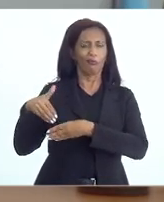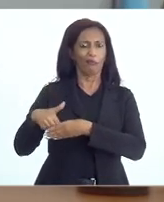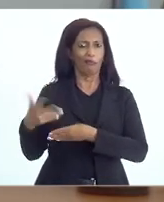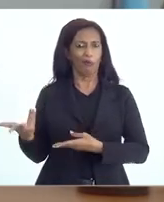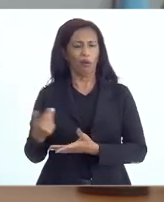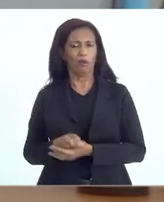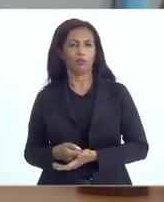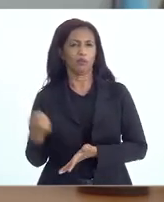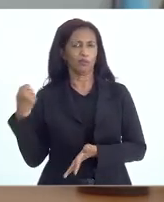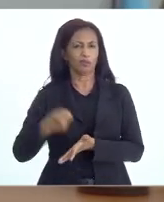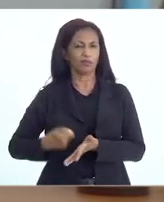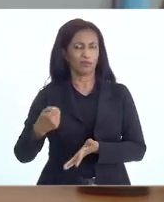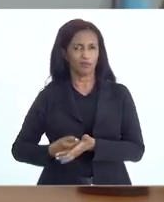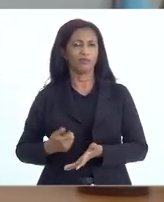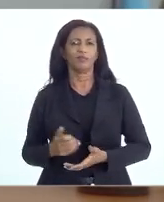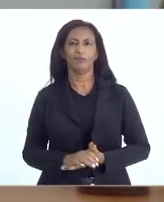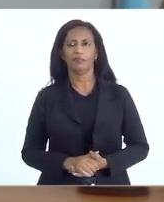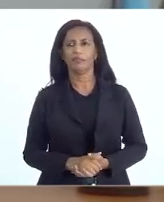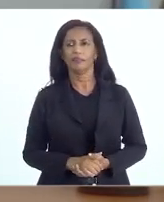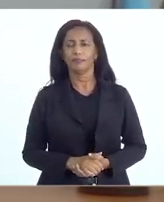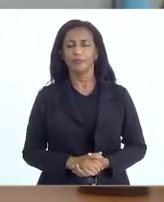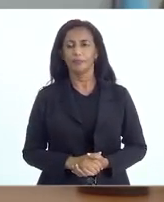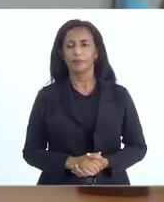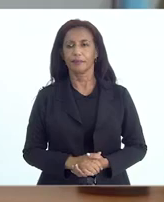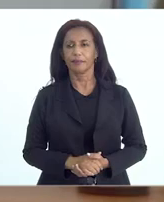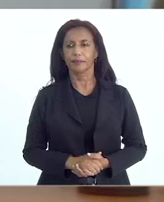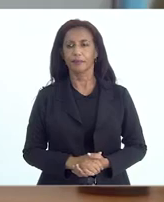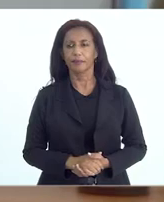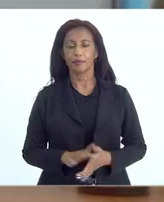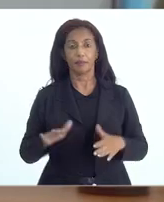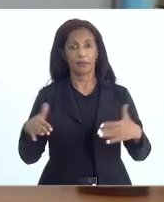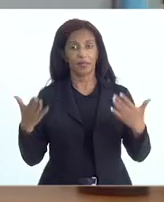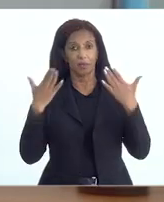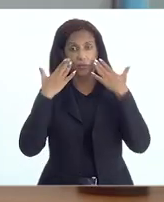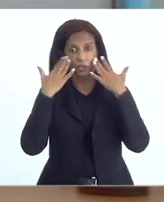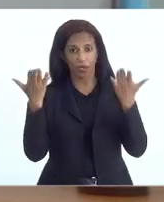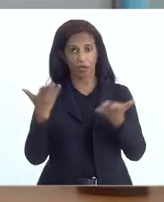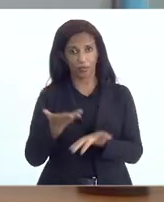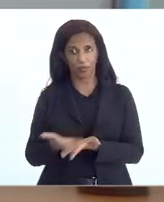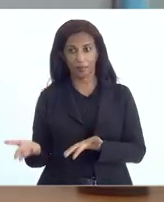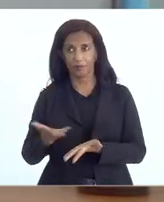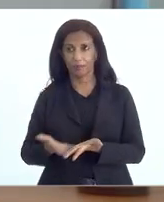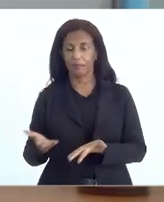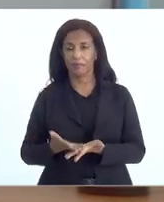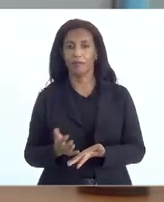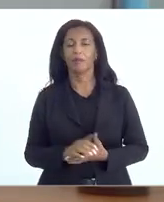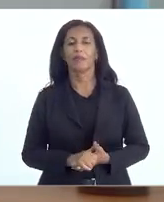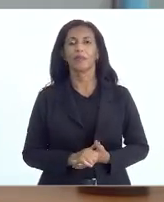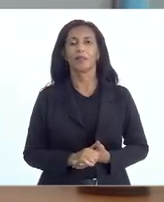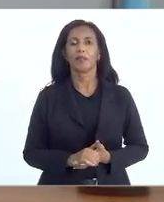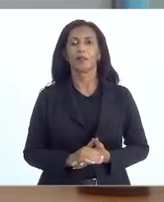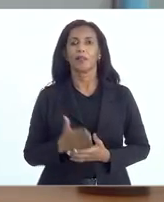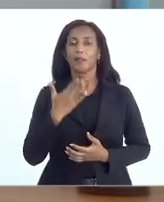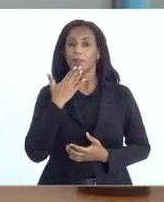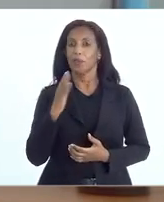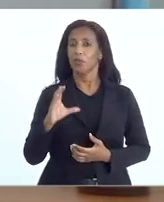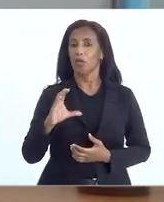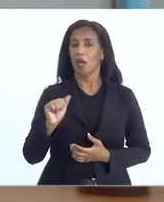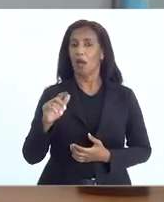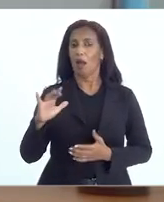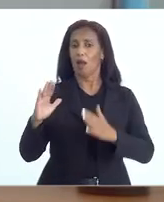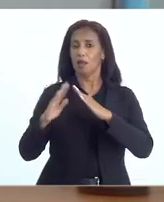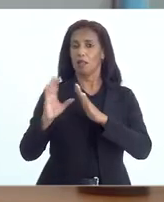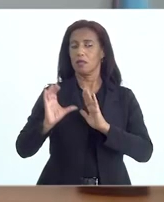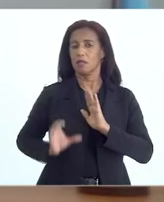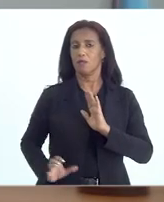está sendo reivindicação efetivamente da categoria então diante desse encaminhamento que eu peço a Casa Civil para que a gente faça